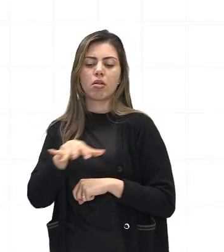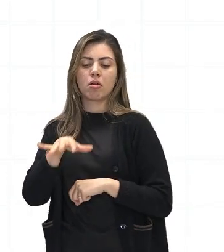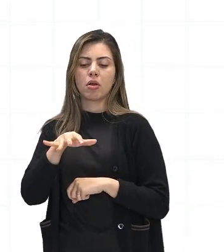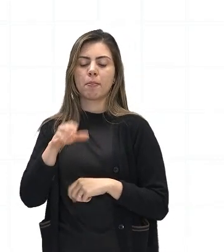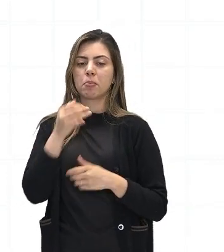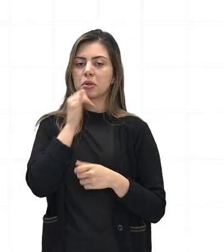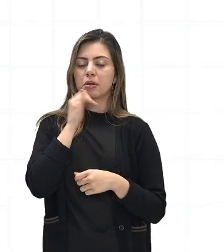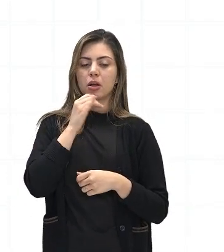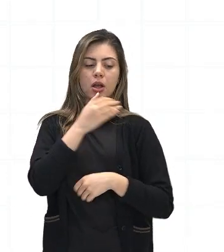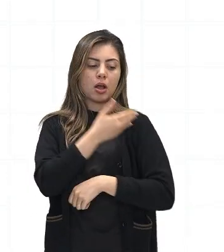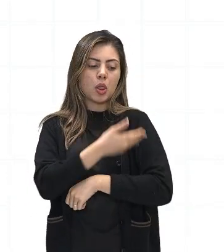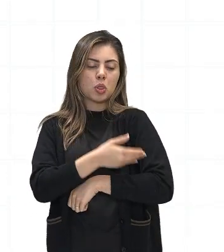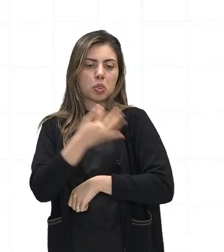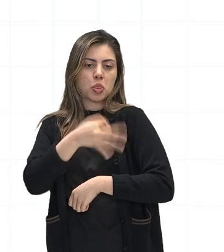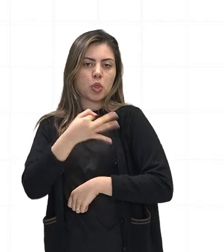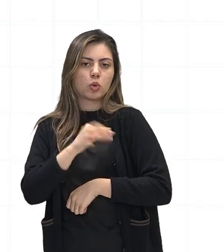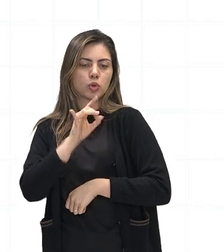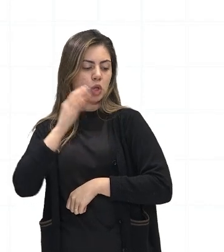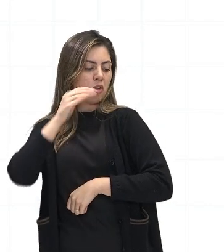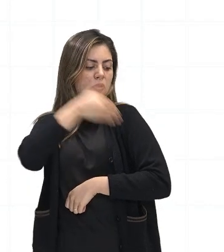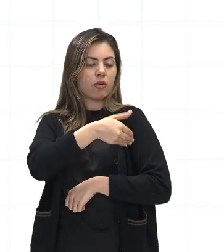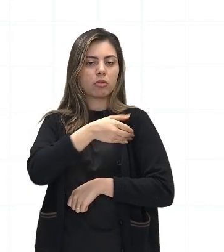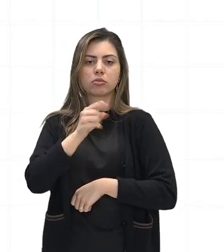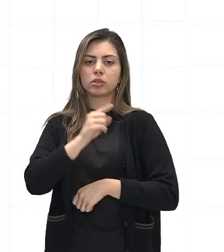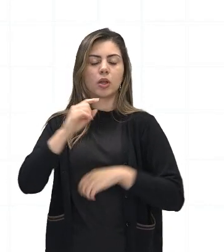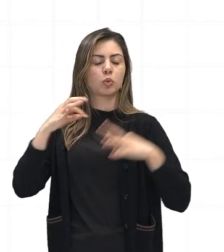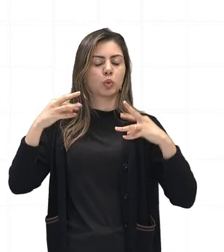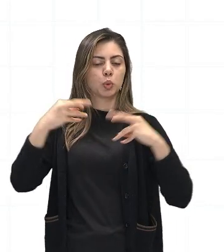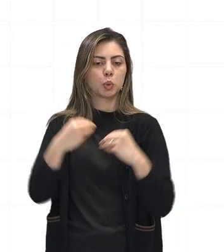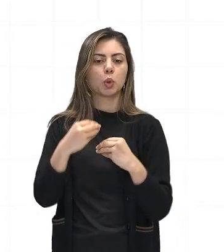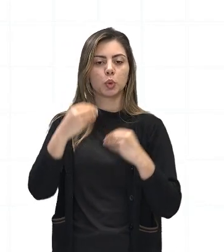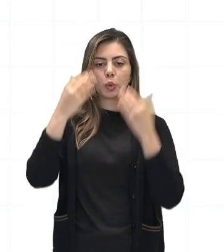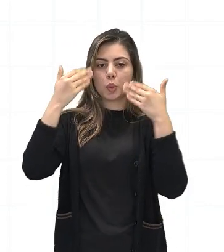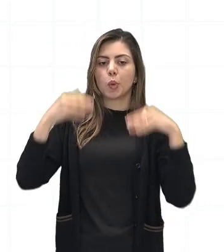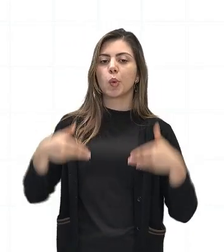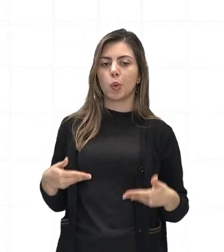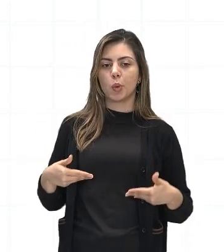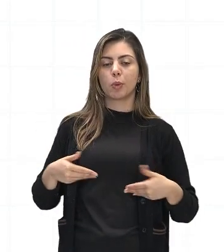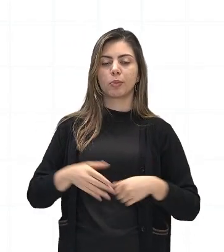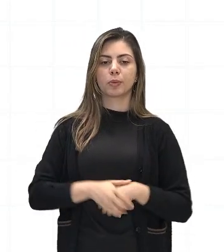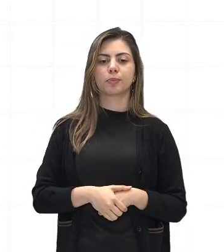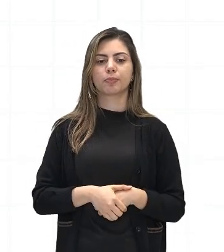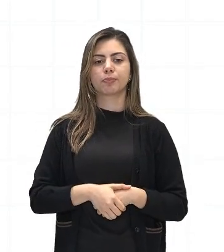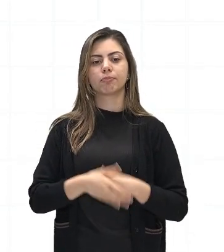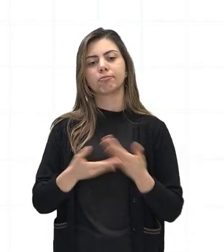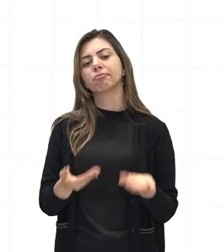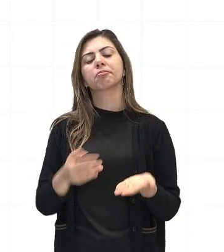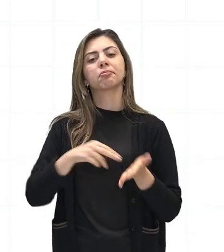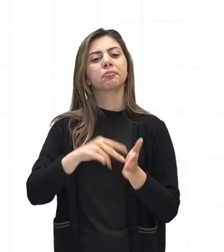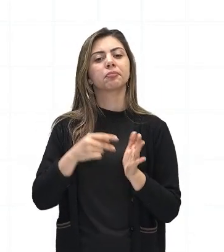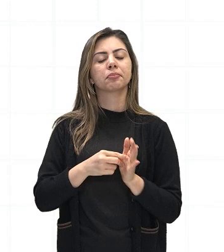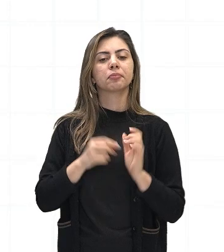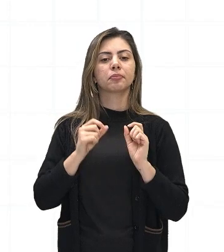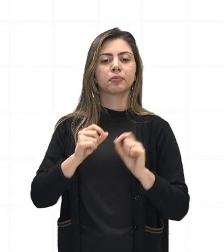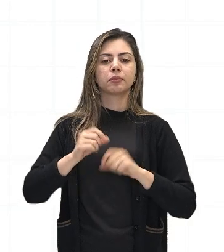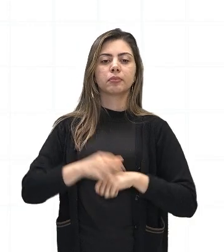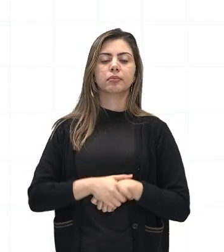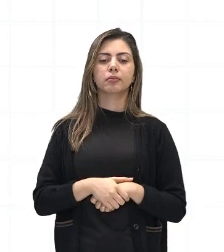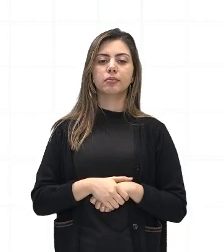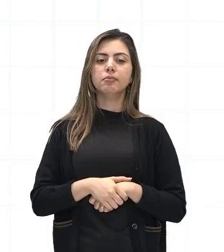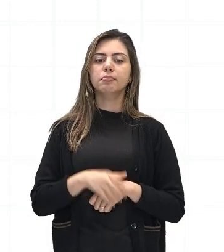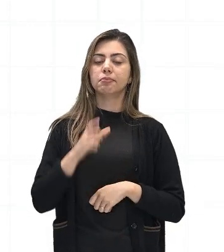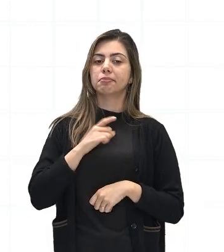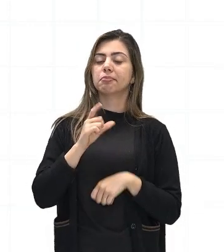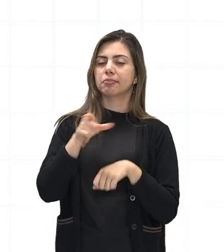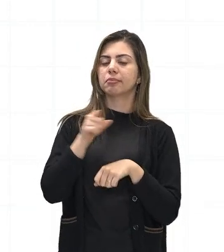está localizada a dor. A visão, ela vai ser global, ou seja, vai servir, esse